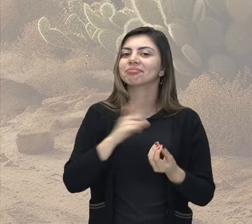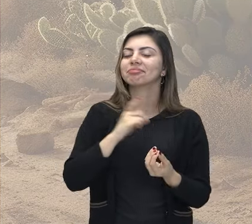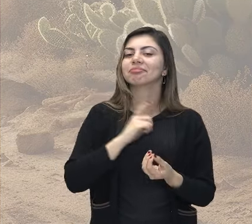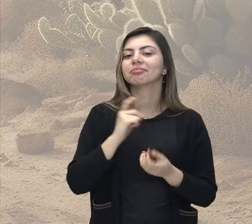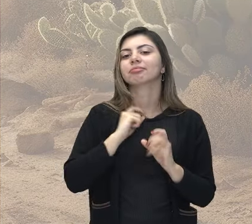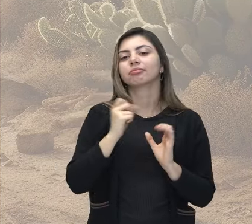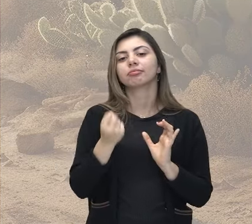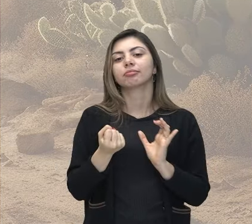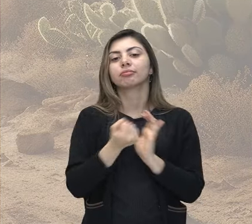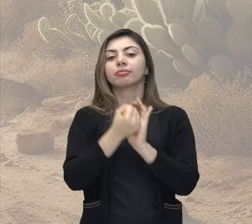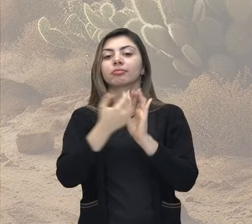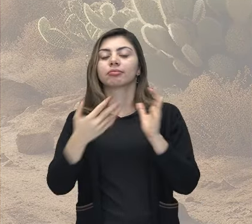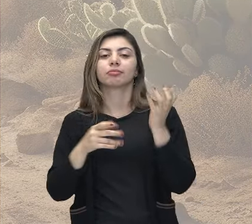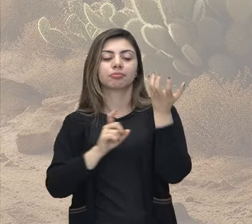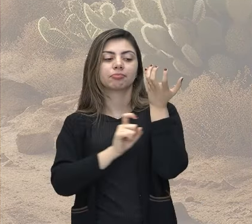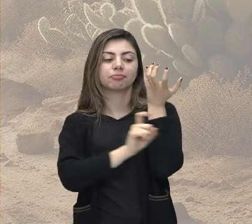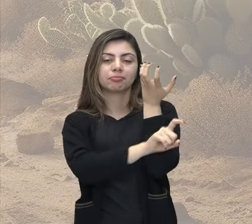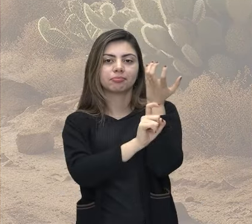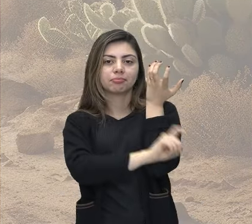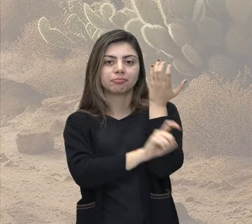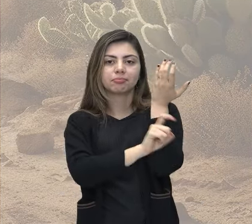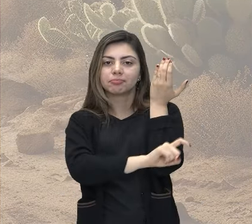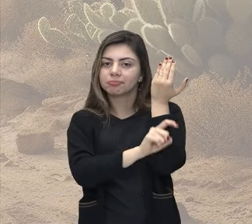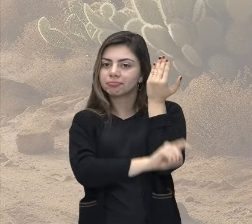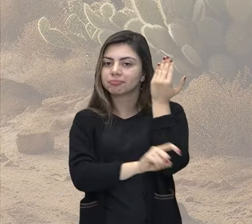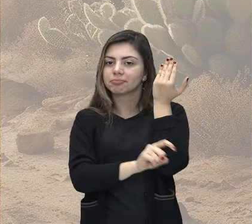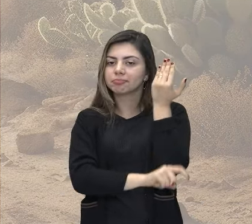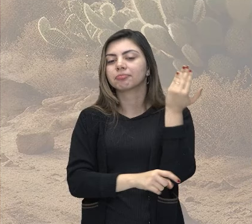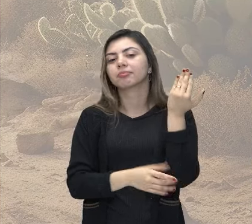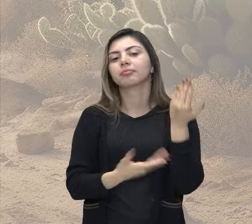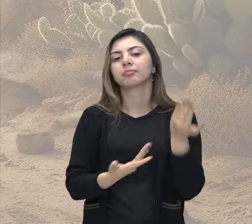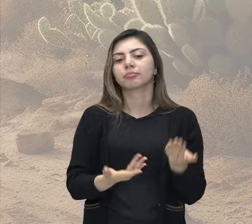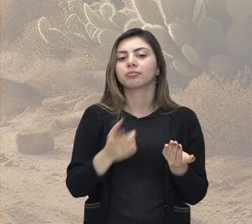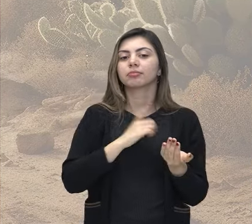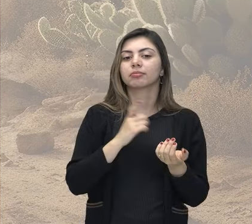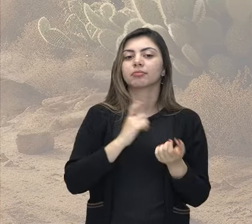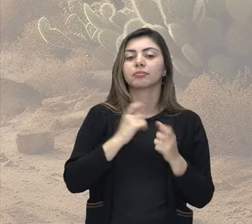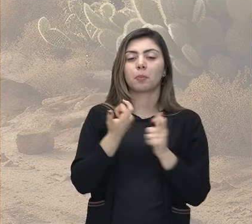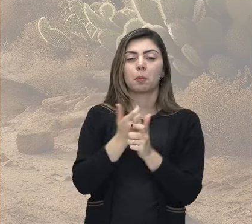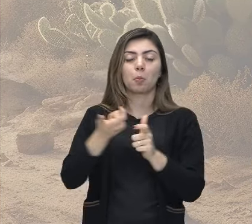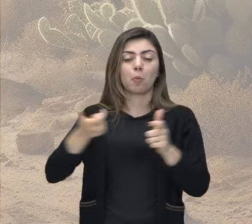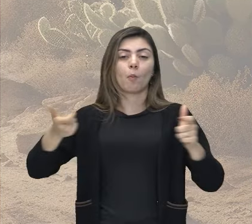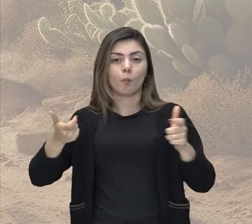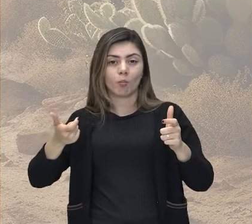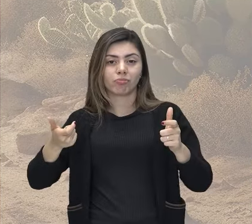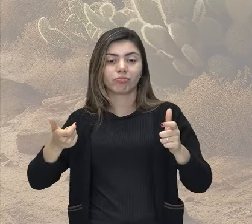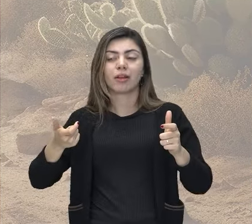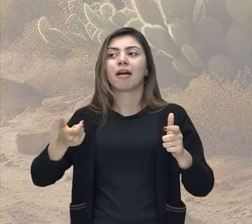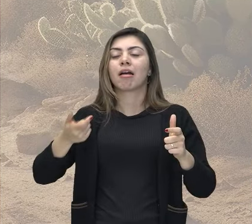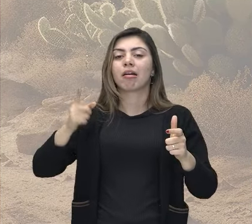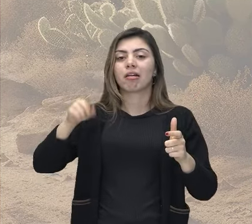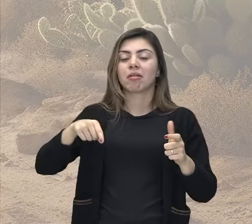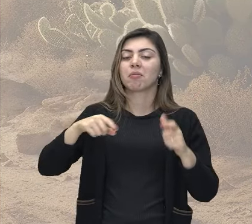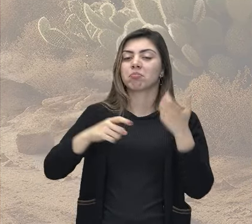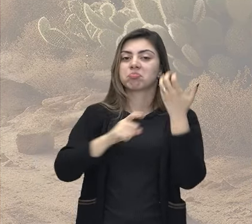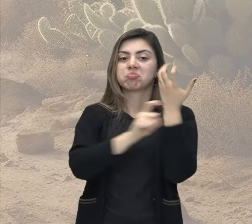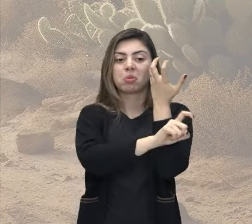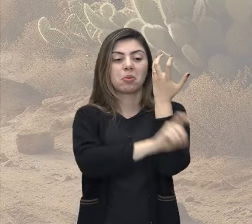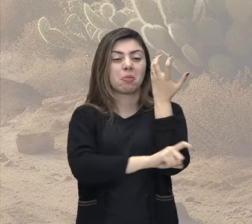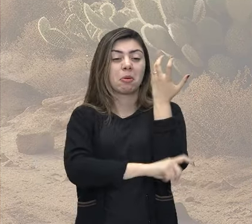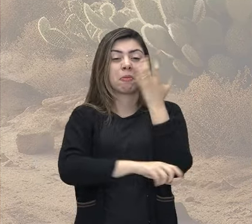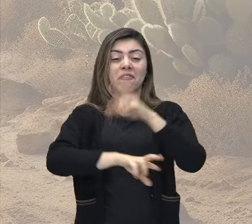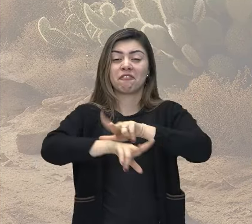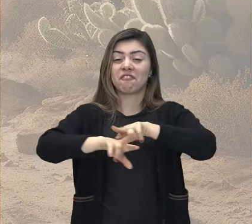peculiaridade em relação aos cactos, abrigando aí mais da metade das espécies espécies de cactos que vão